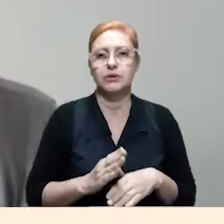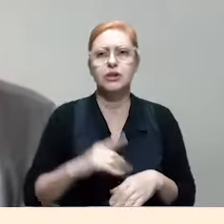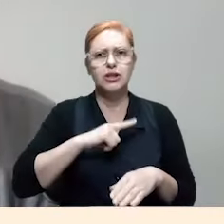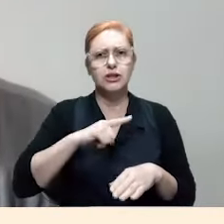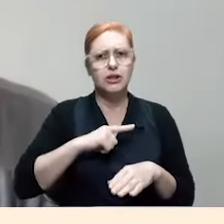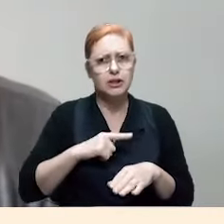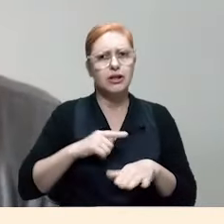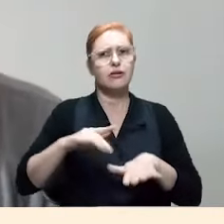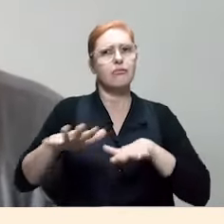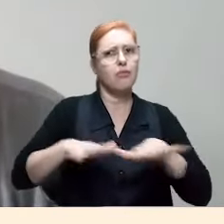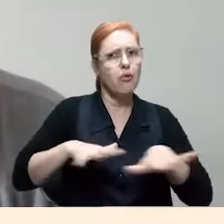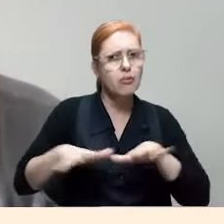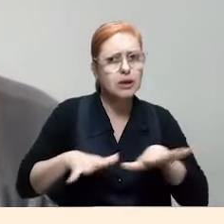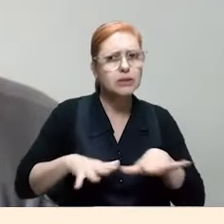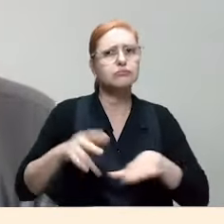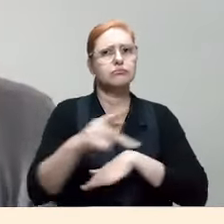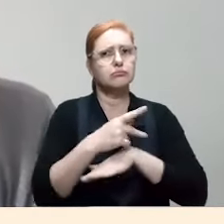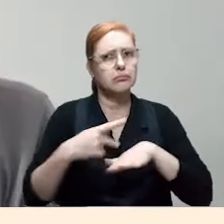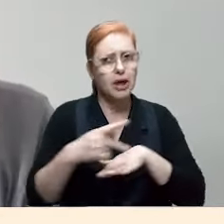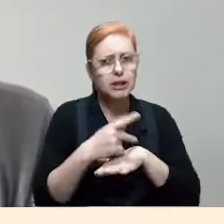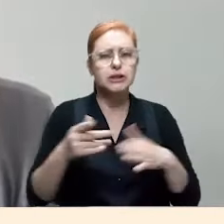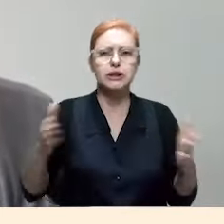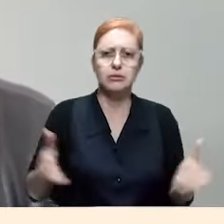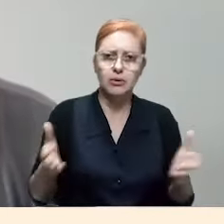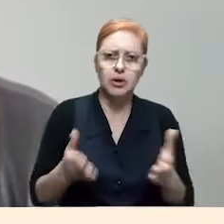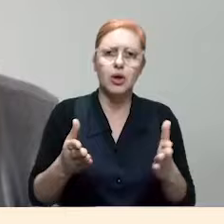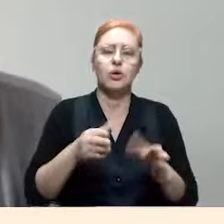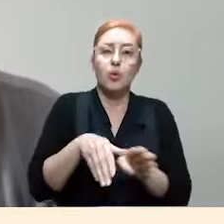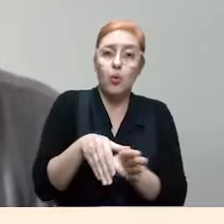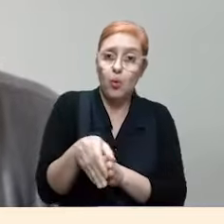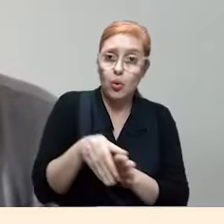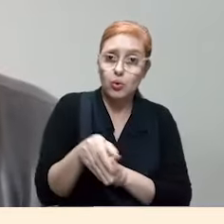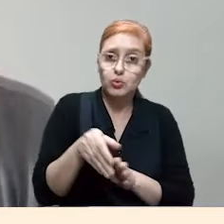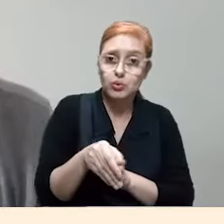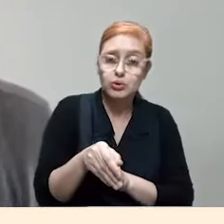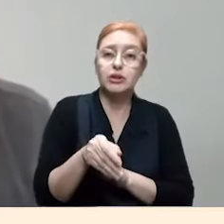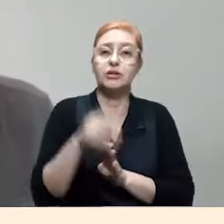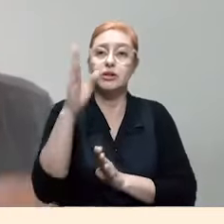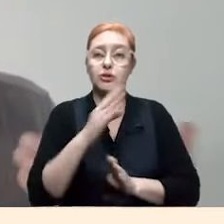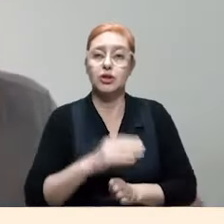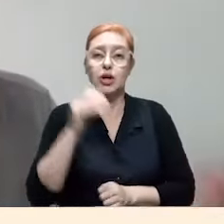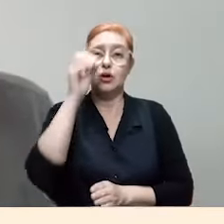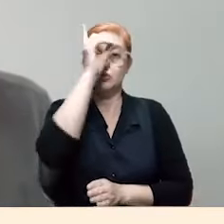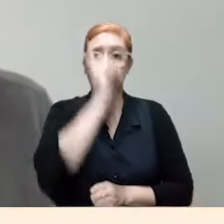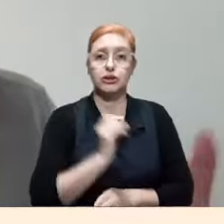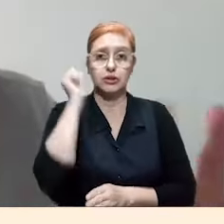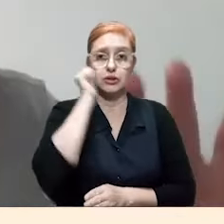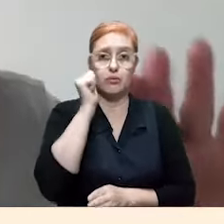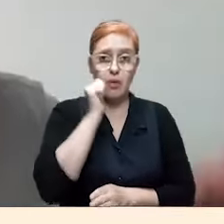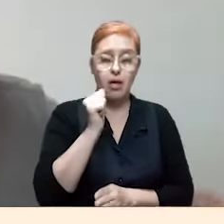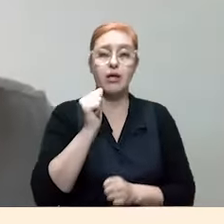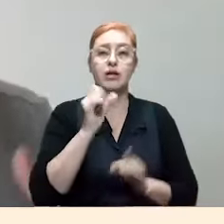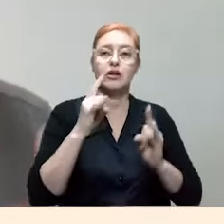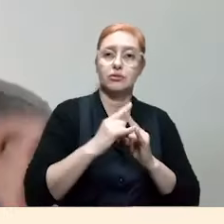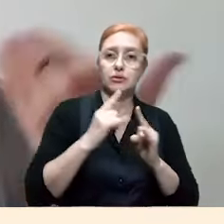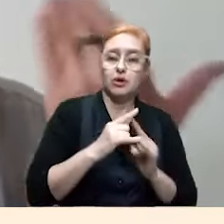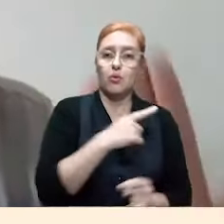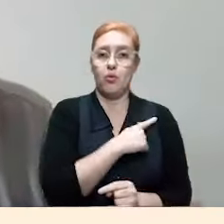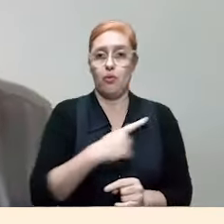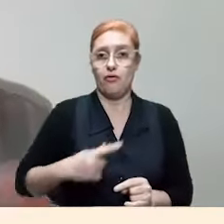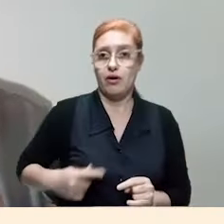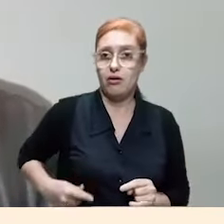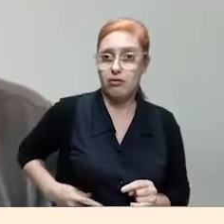de muita mobilização no país, bastante impulsionado pelo Conselho Nacional dos Direitos da Mulher, que era um